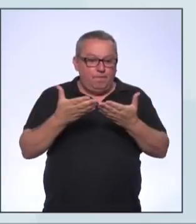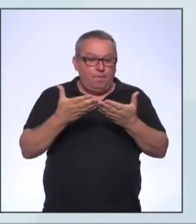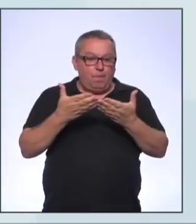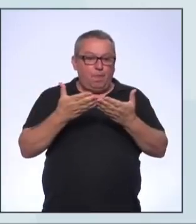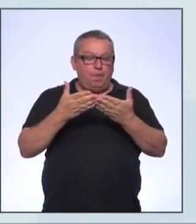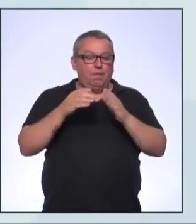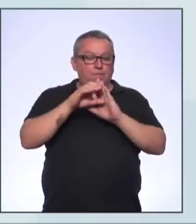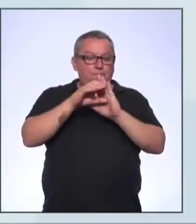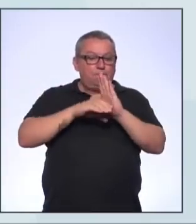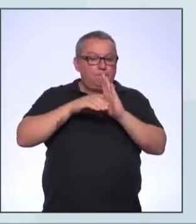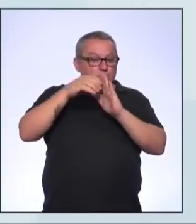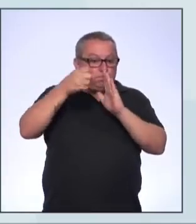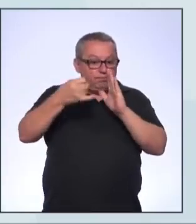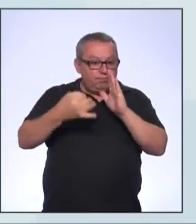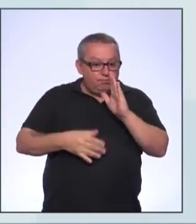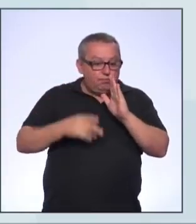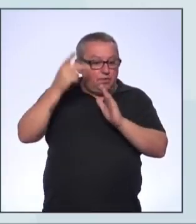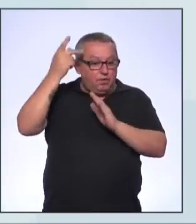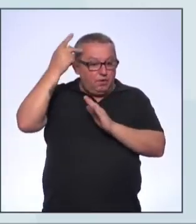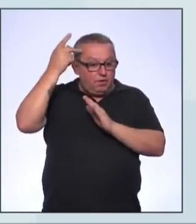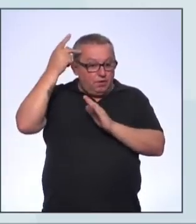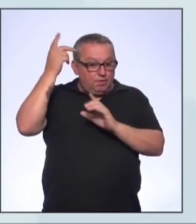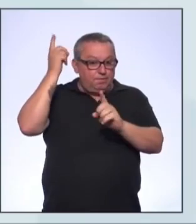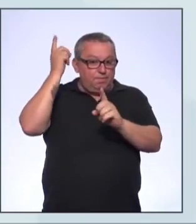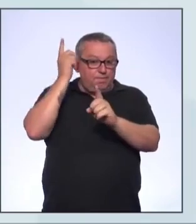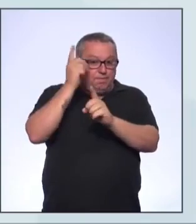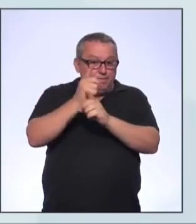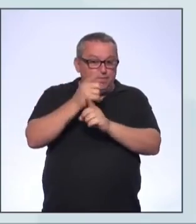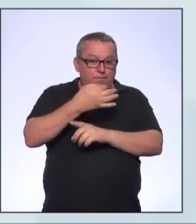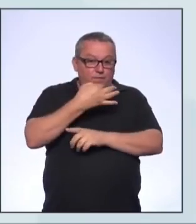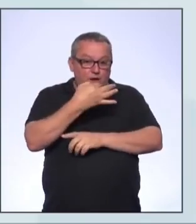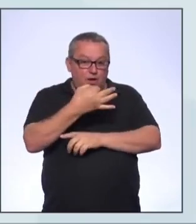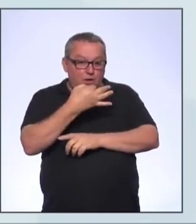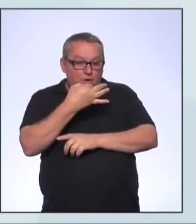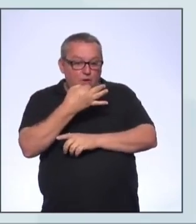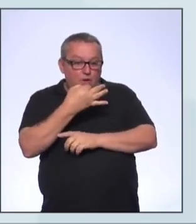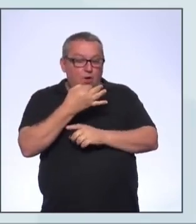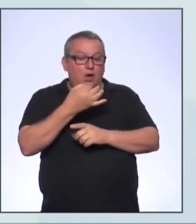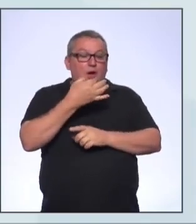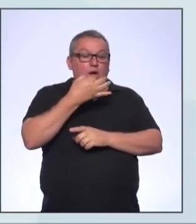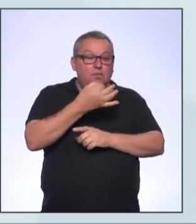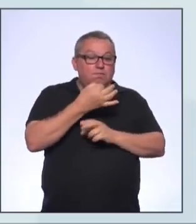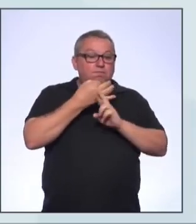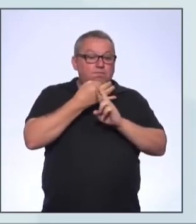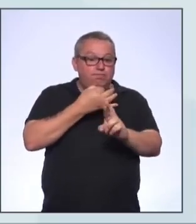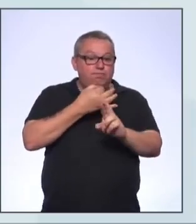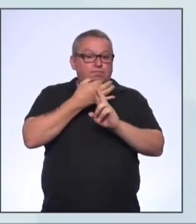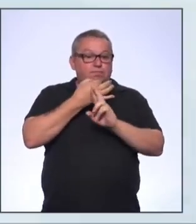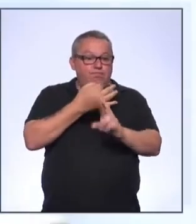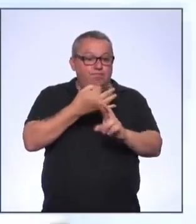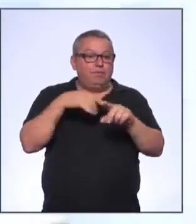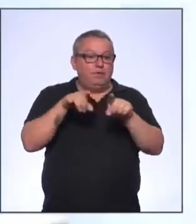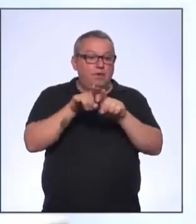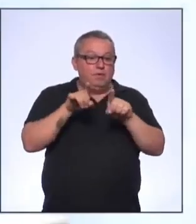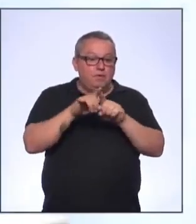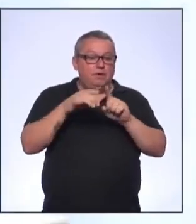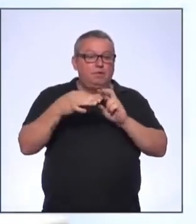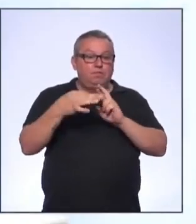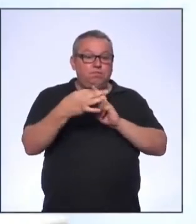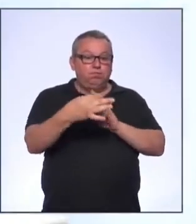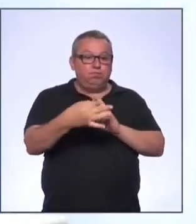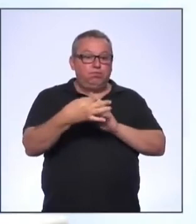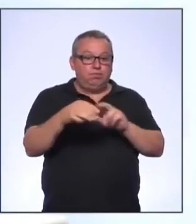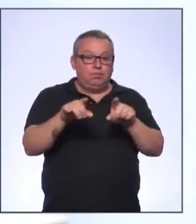do currículo paulista será identificar argumentos e contra-argumentos explícitos